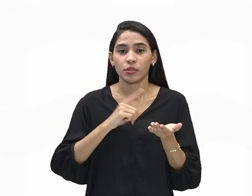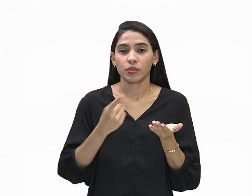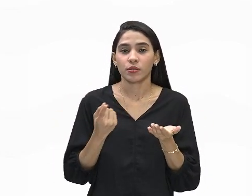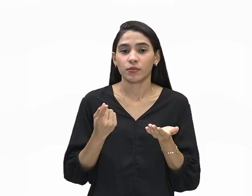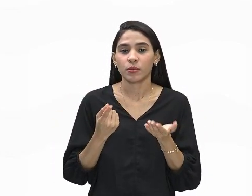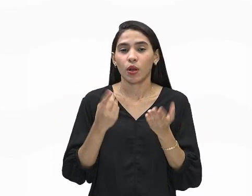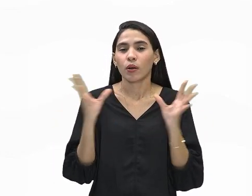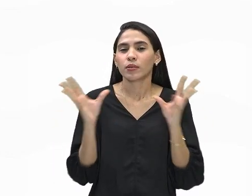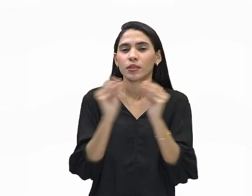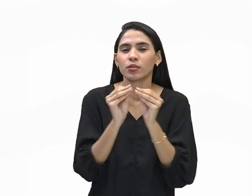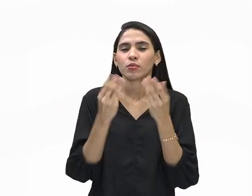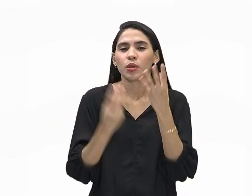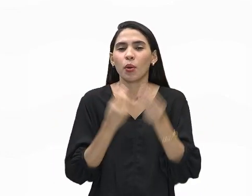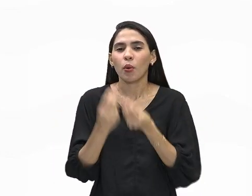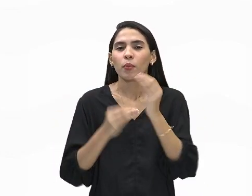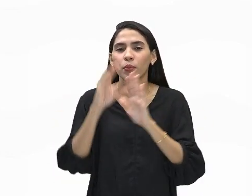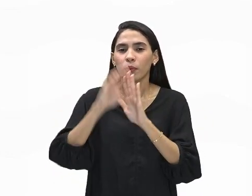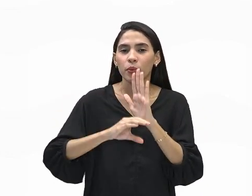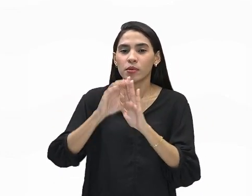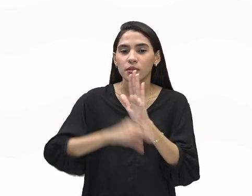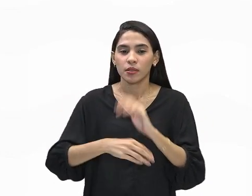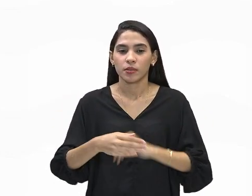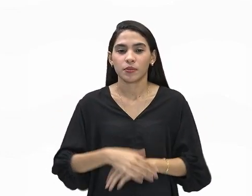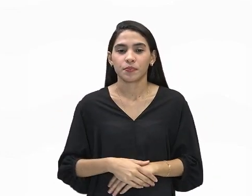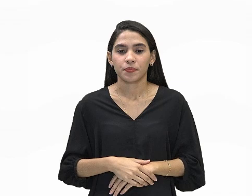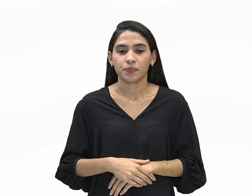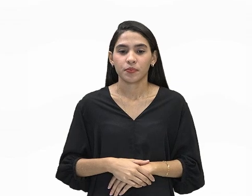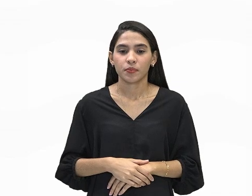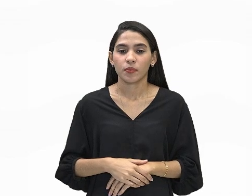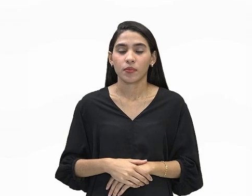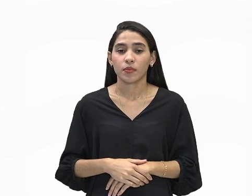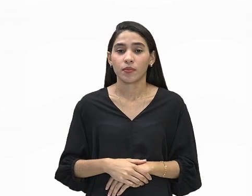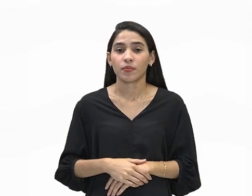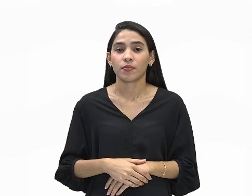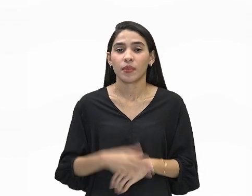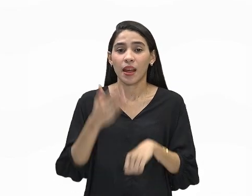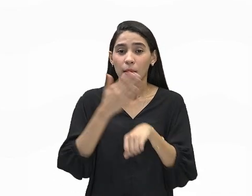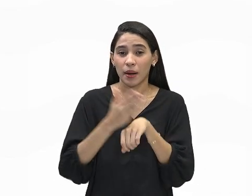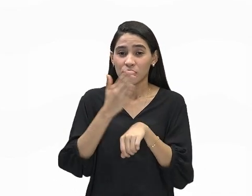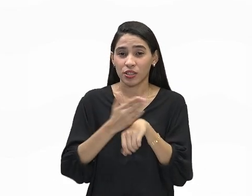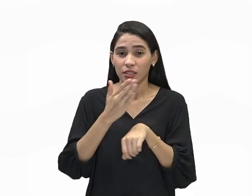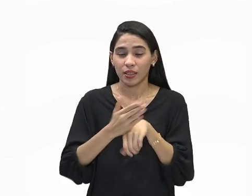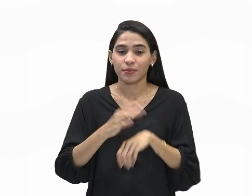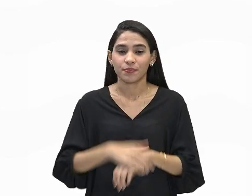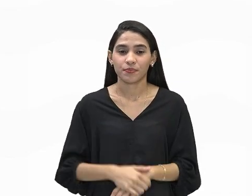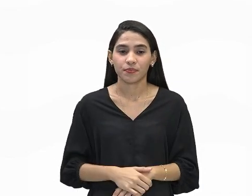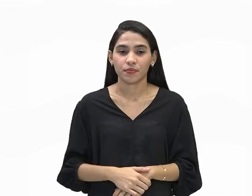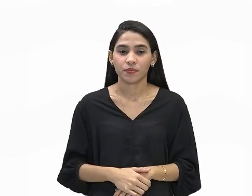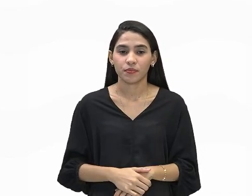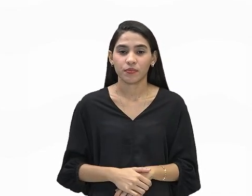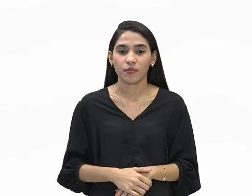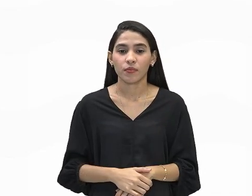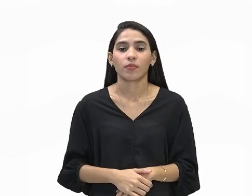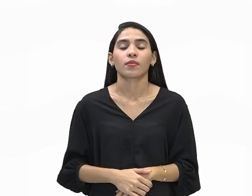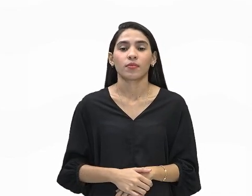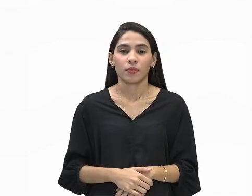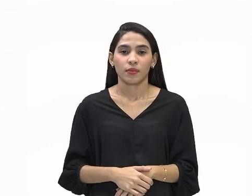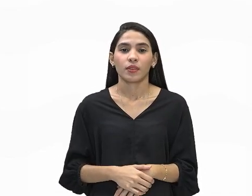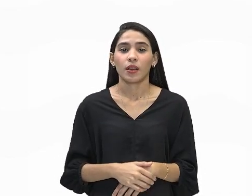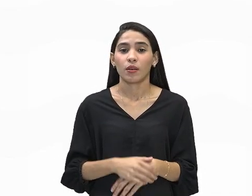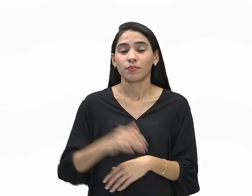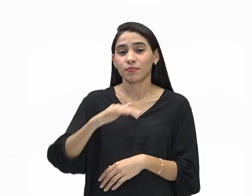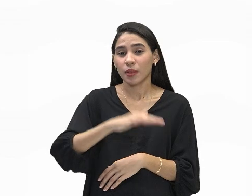simplificar esse conceito, significando simplesmente treinar. Dentro do vasto universo da ginástica,